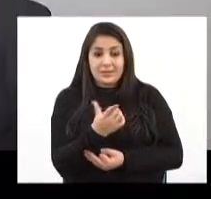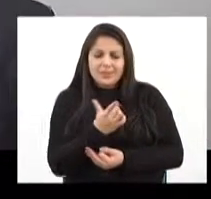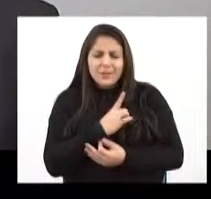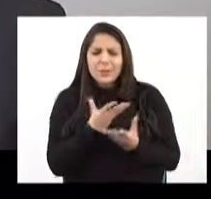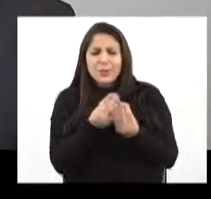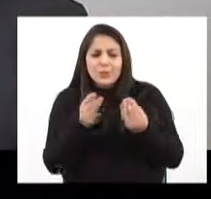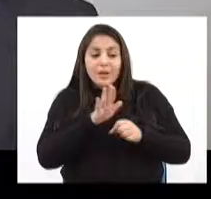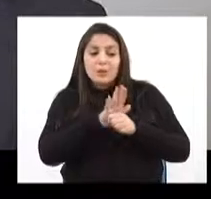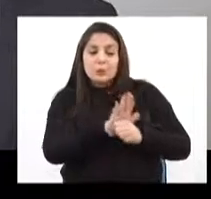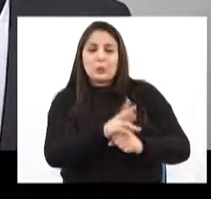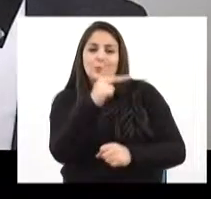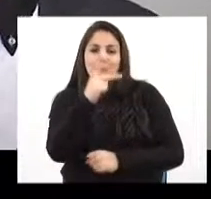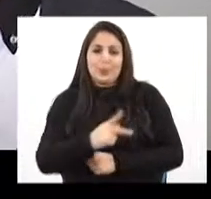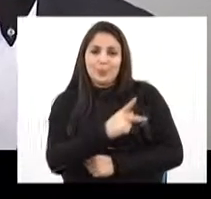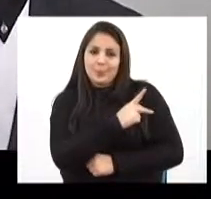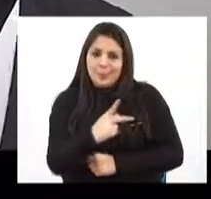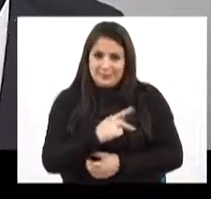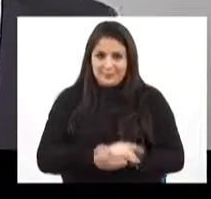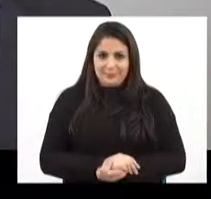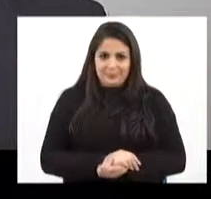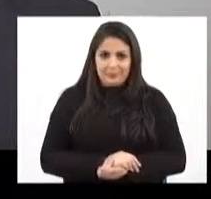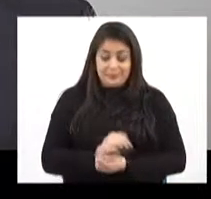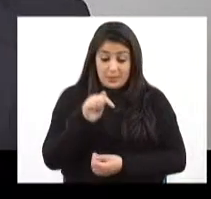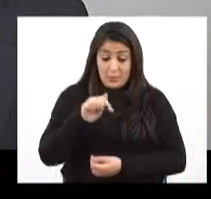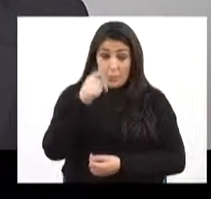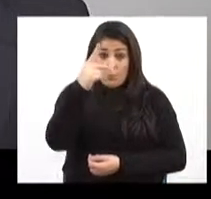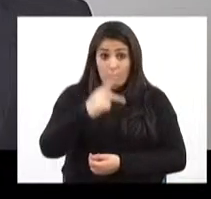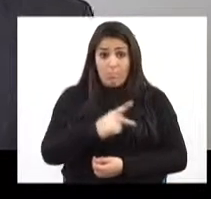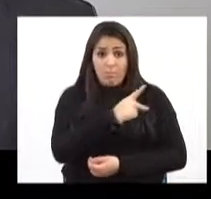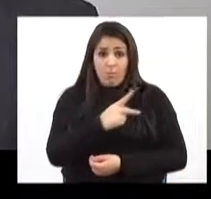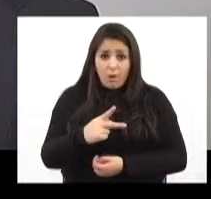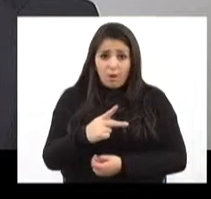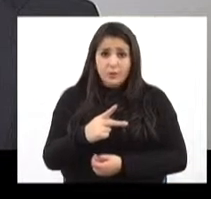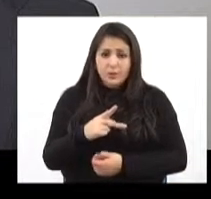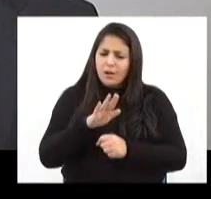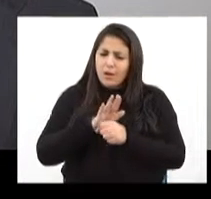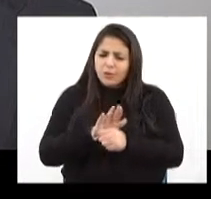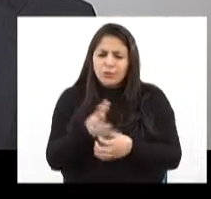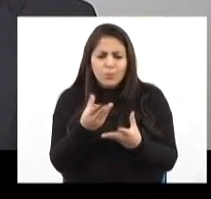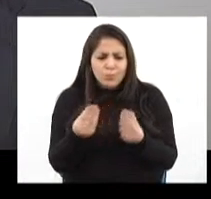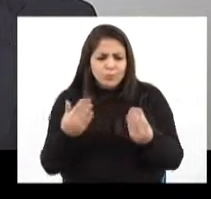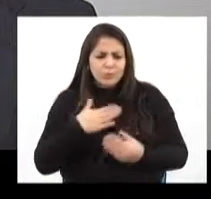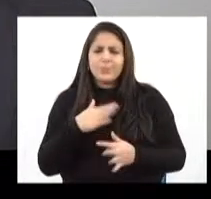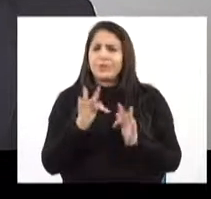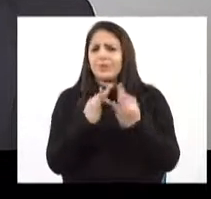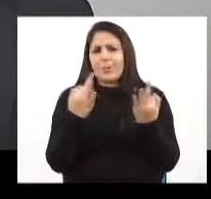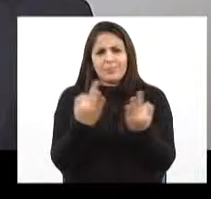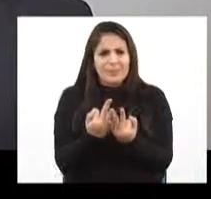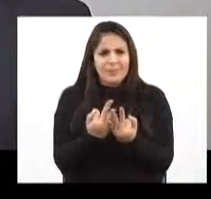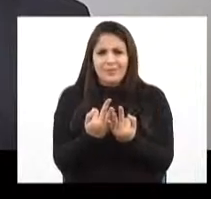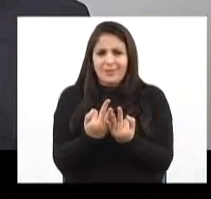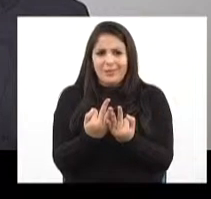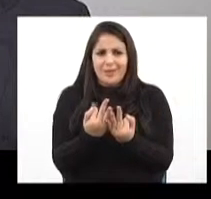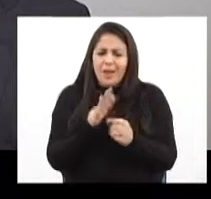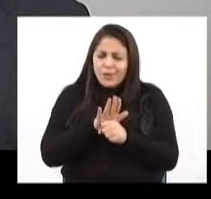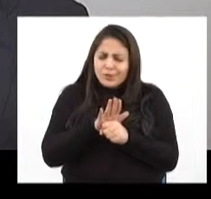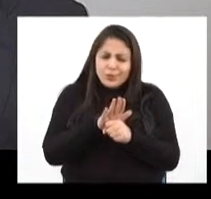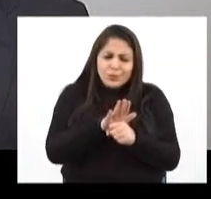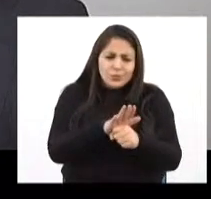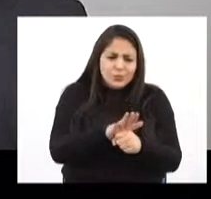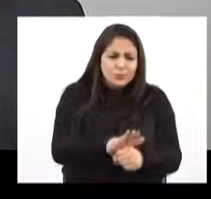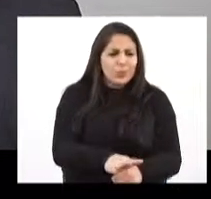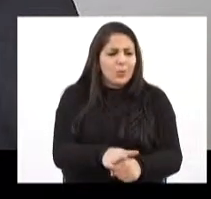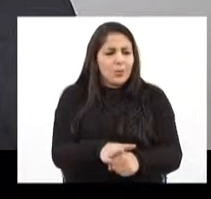igreja. Padre Benjamin fez pela minha família o que ele fez por tantas outras famílias, que foi ajudar as